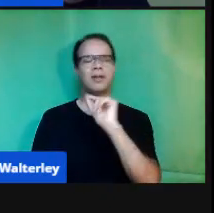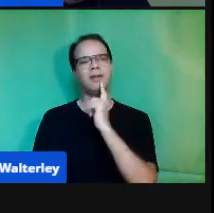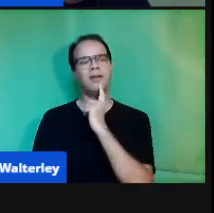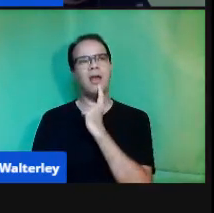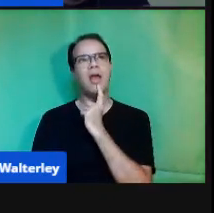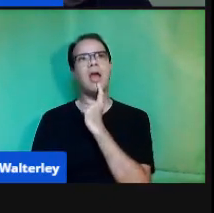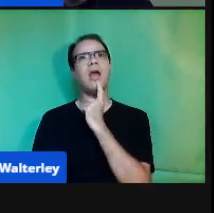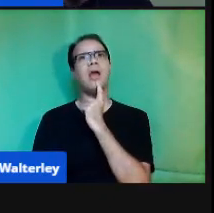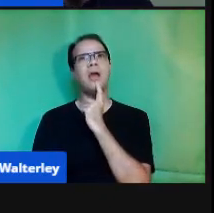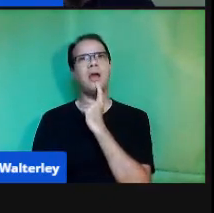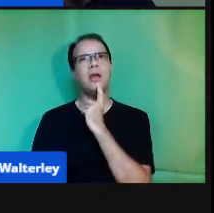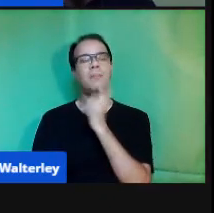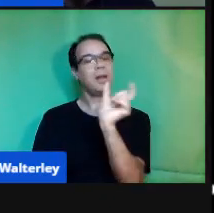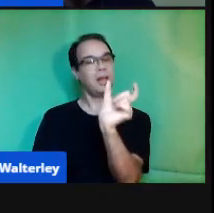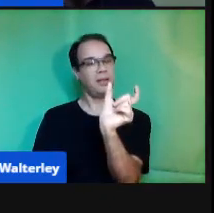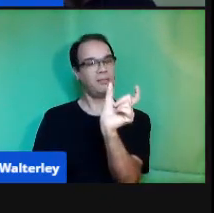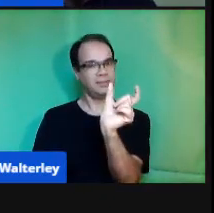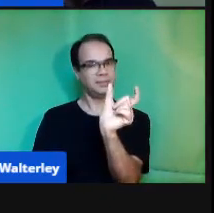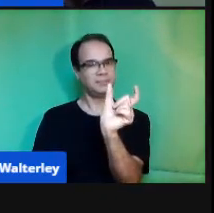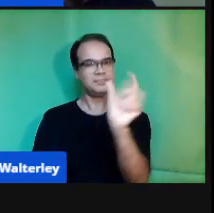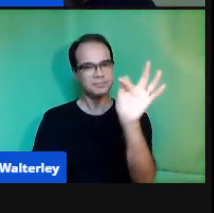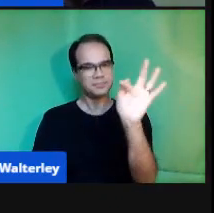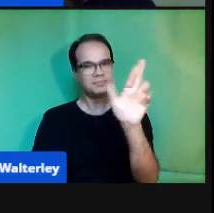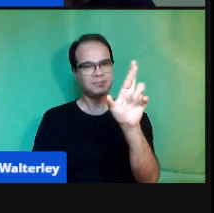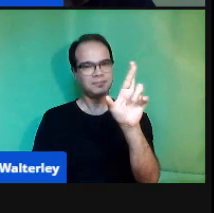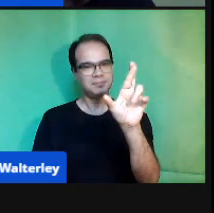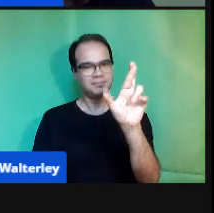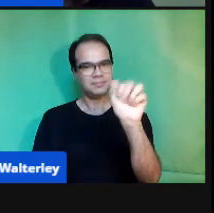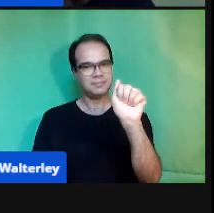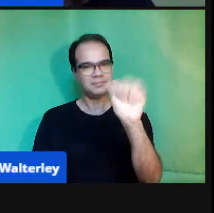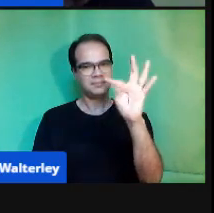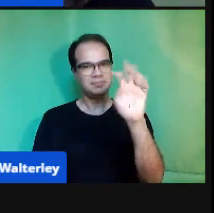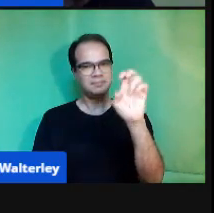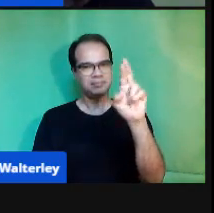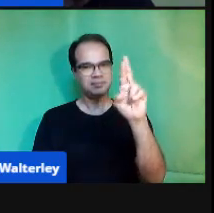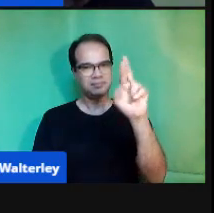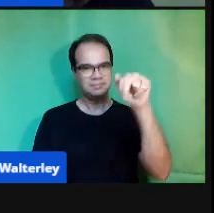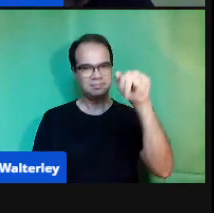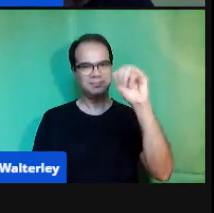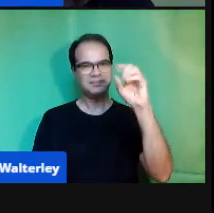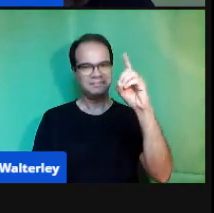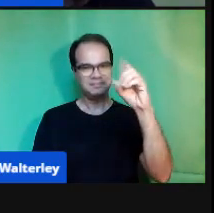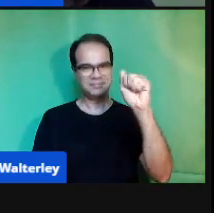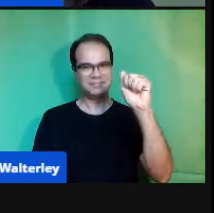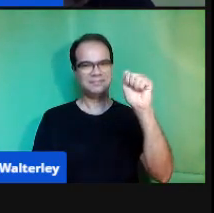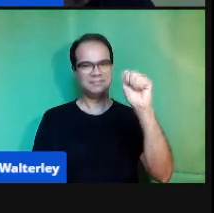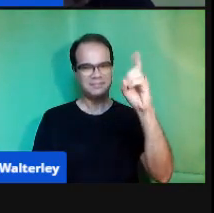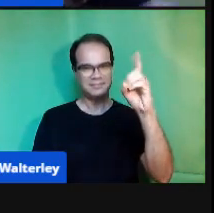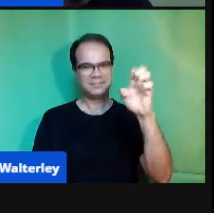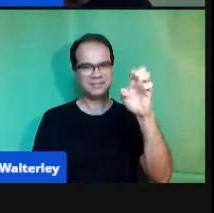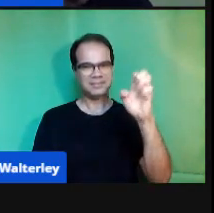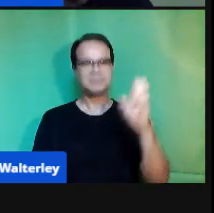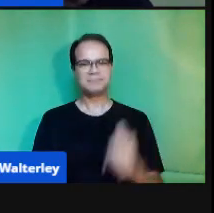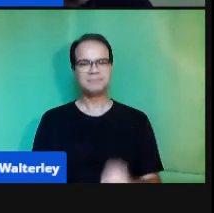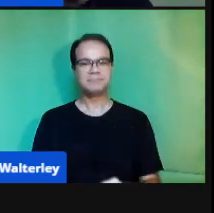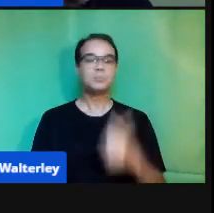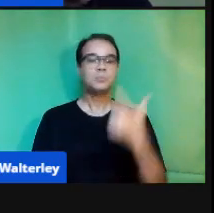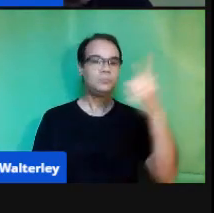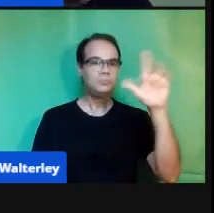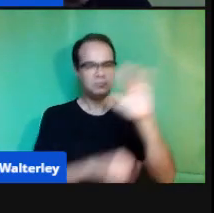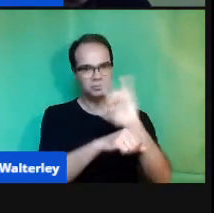conceito de fraternidade. Então, é muito legal. É, vamos assistir um outro documentário que a gente assistiu aqui, que também é